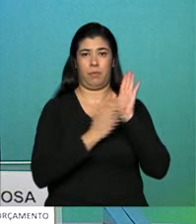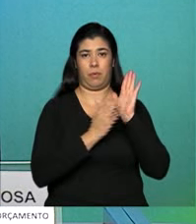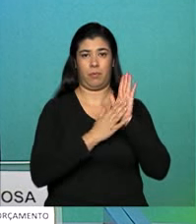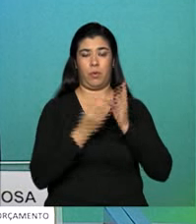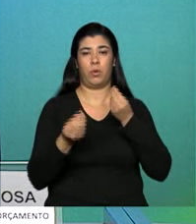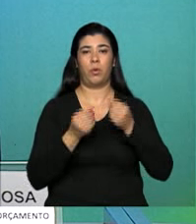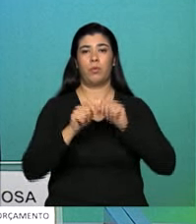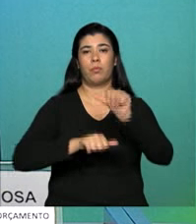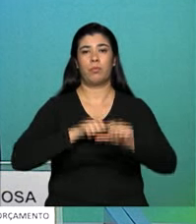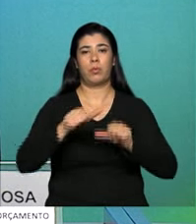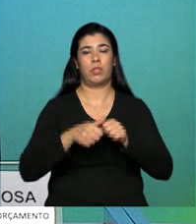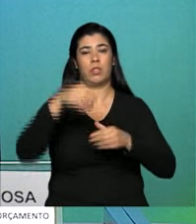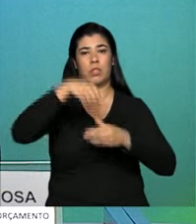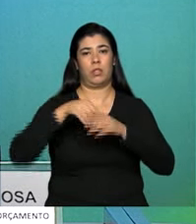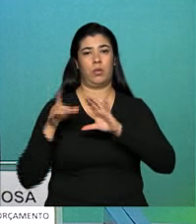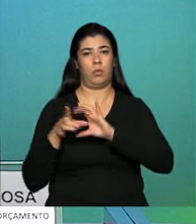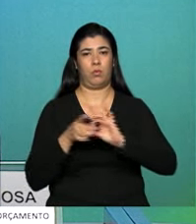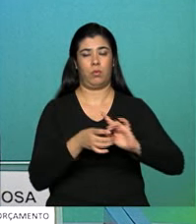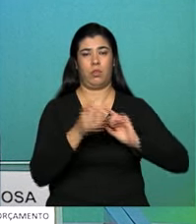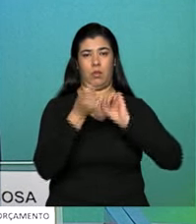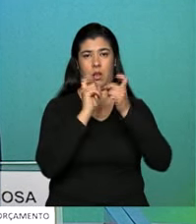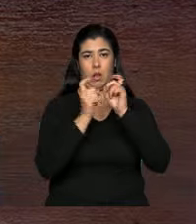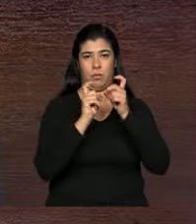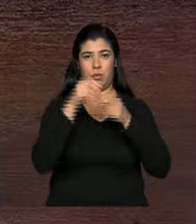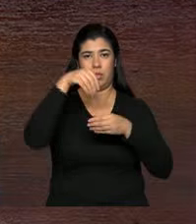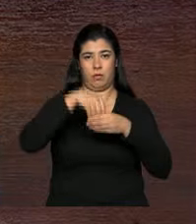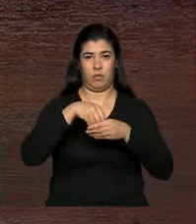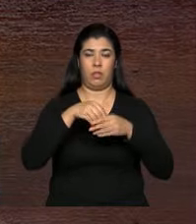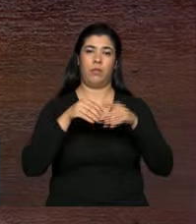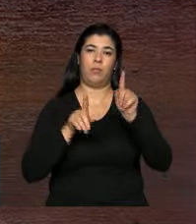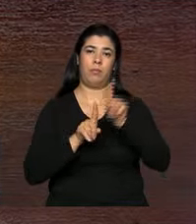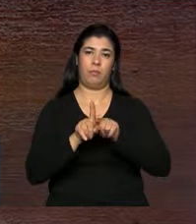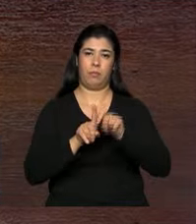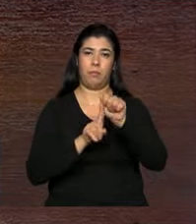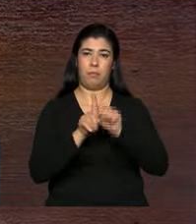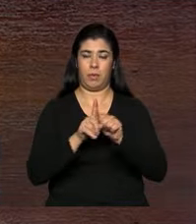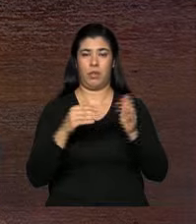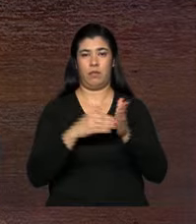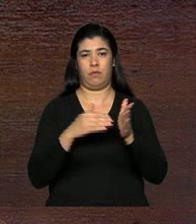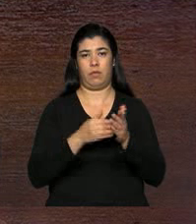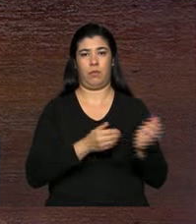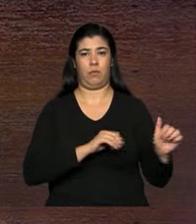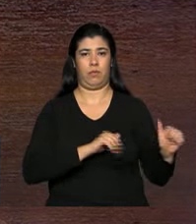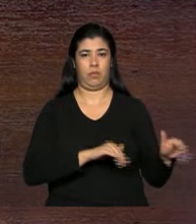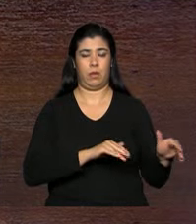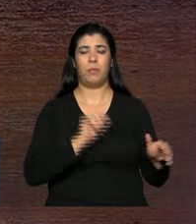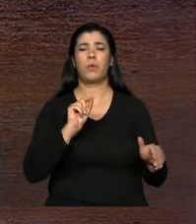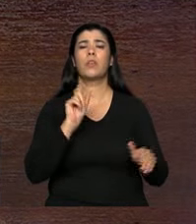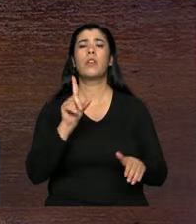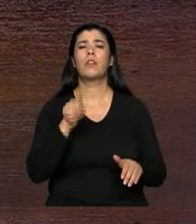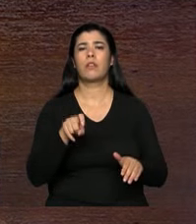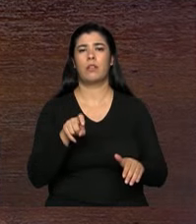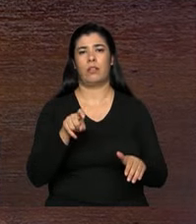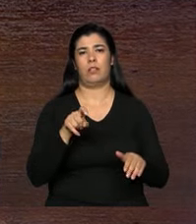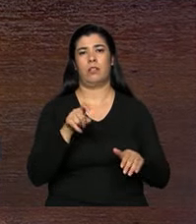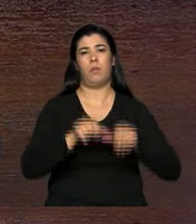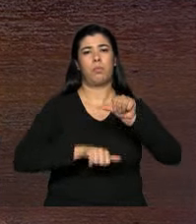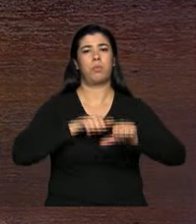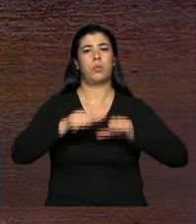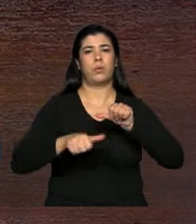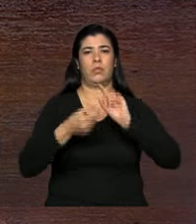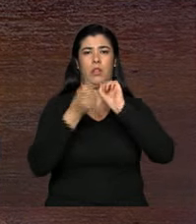reforma administrativa até o final de setembro essa reforma administrativa em linhas Gerais